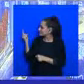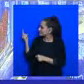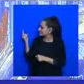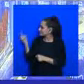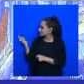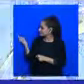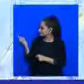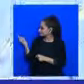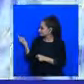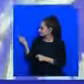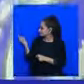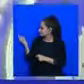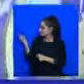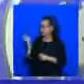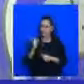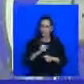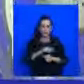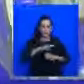Valendo!